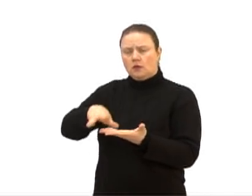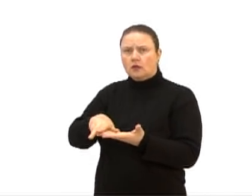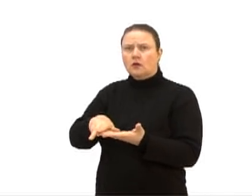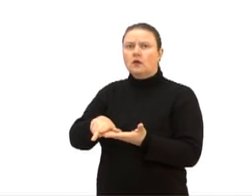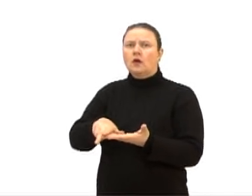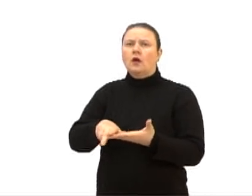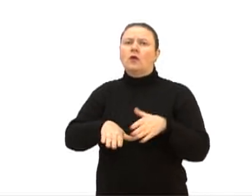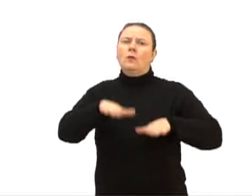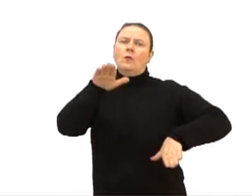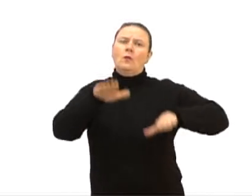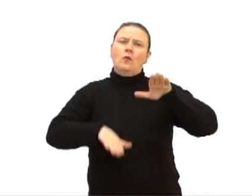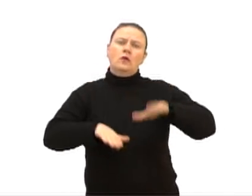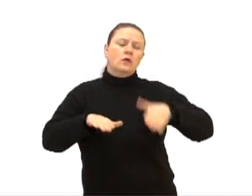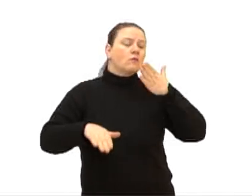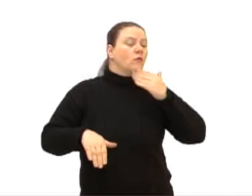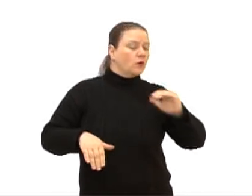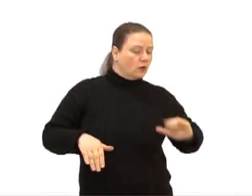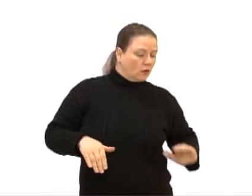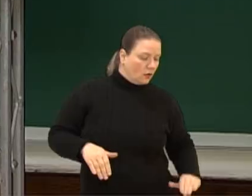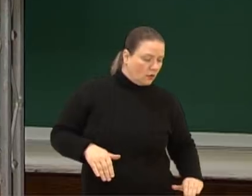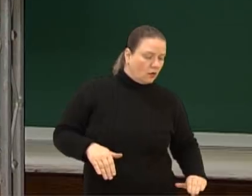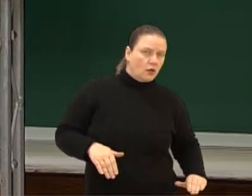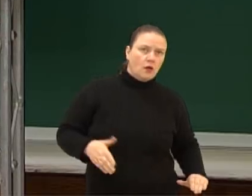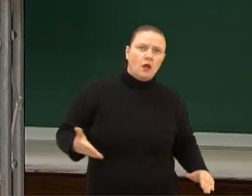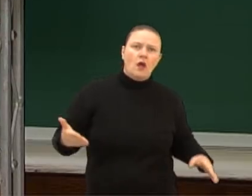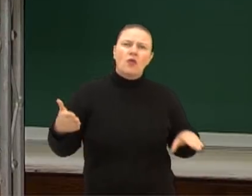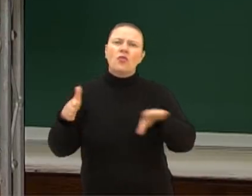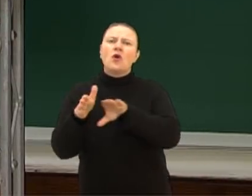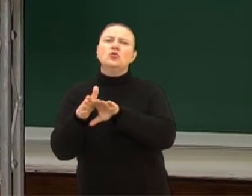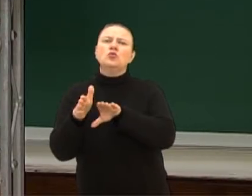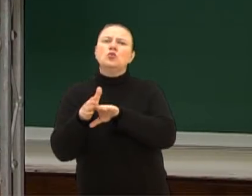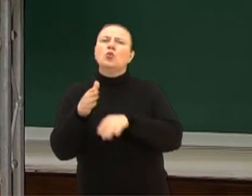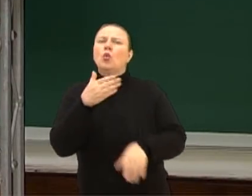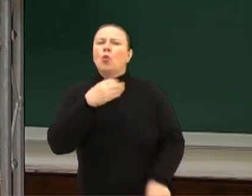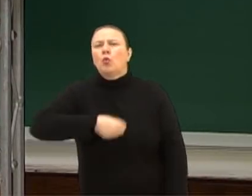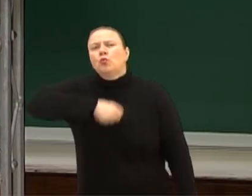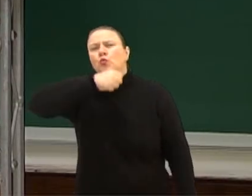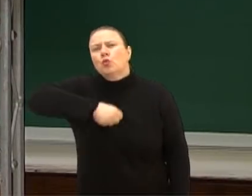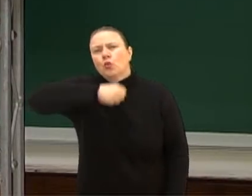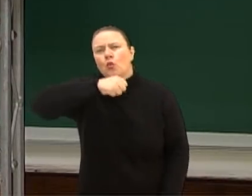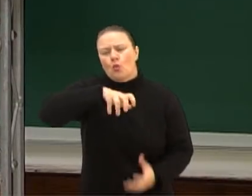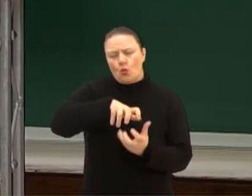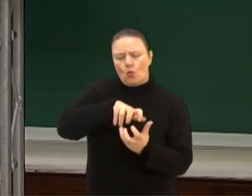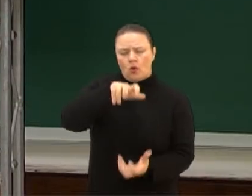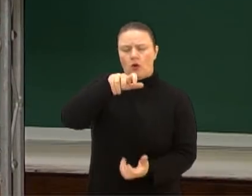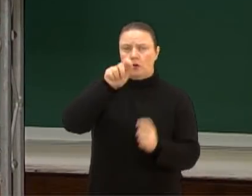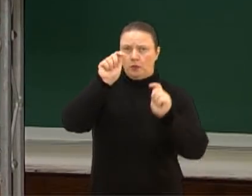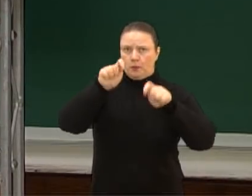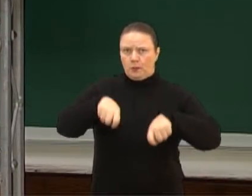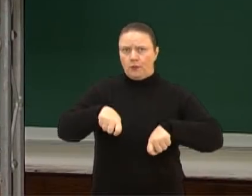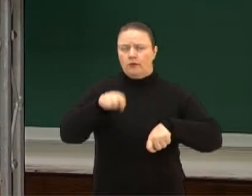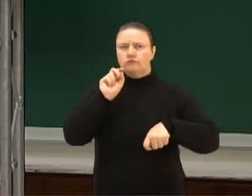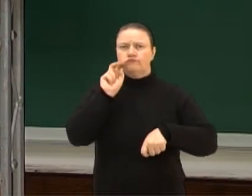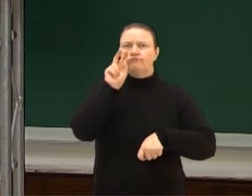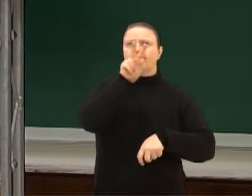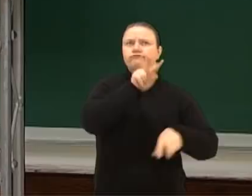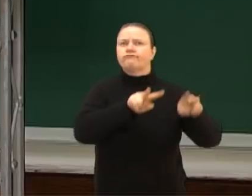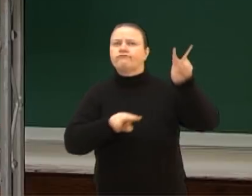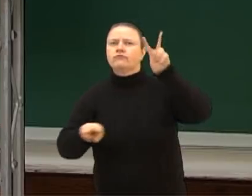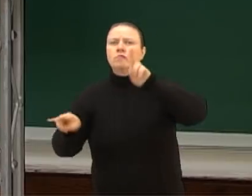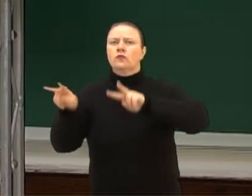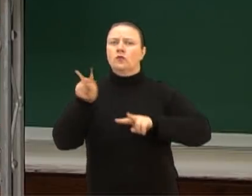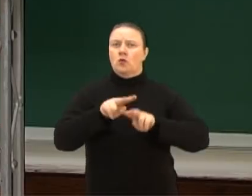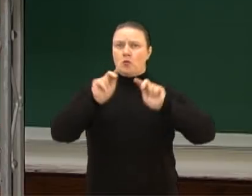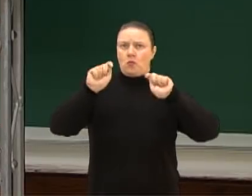varia desde crianças até adultos, idosos, né? Então, todo mundo pode ver, pode reconhecer informações,